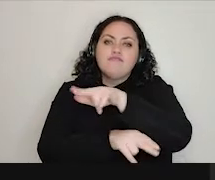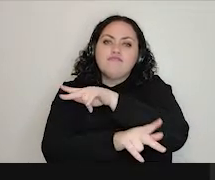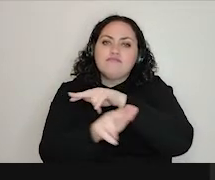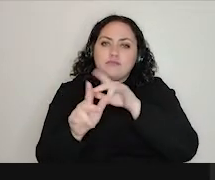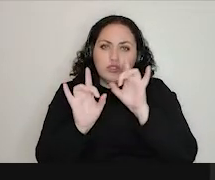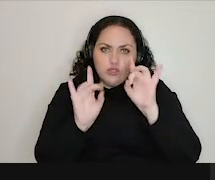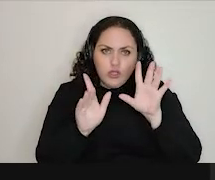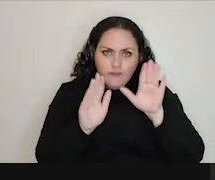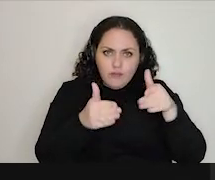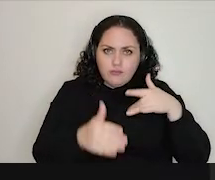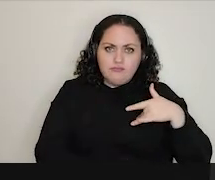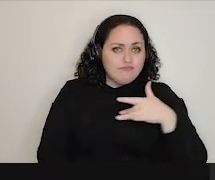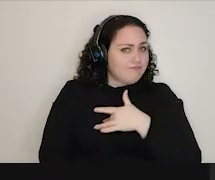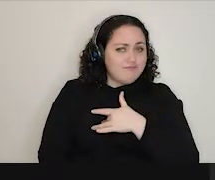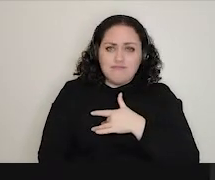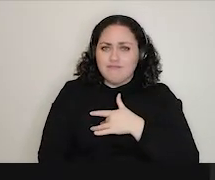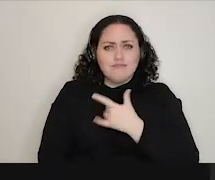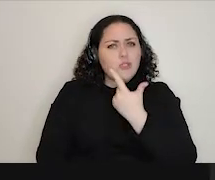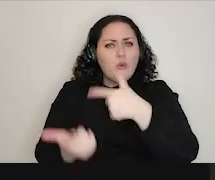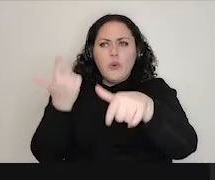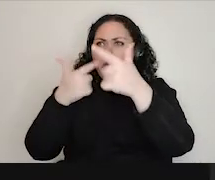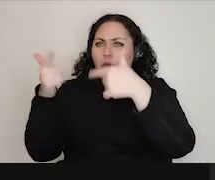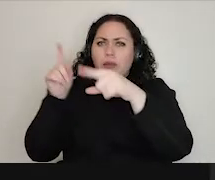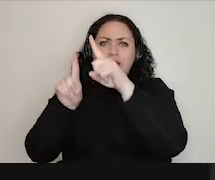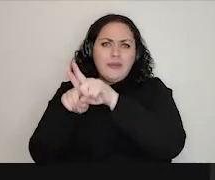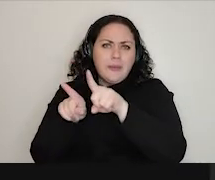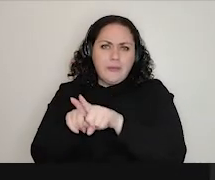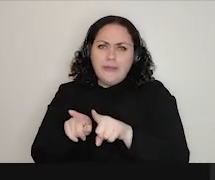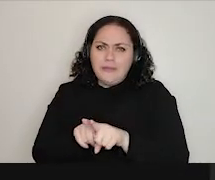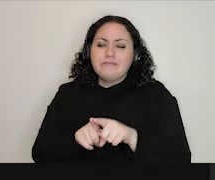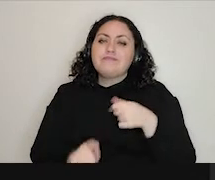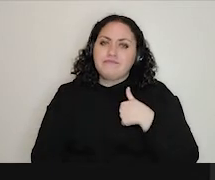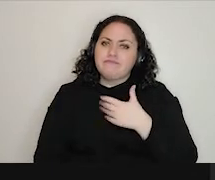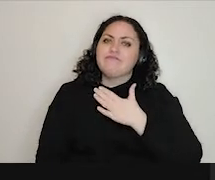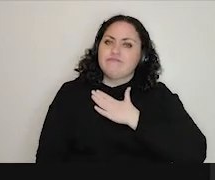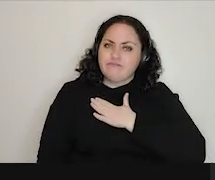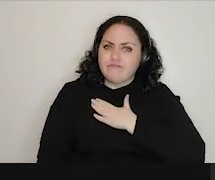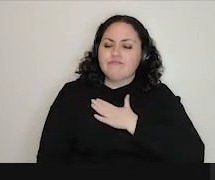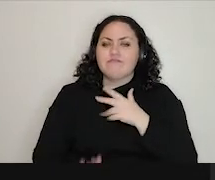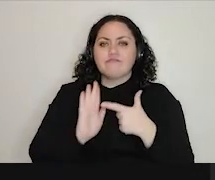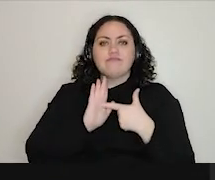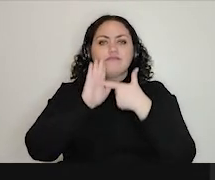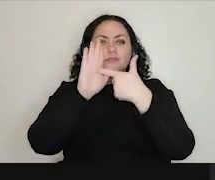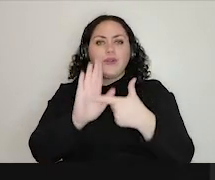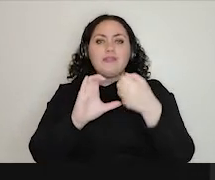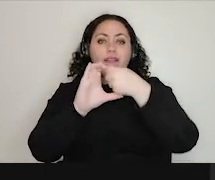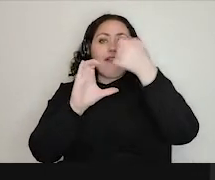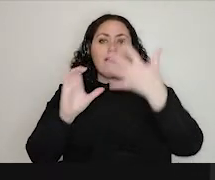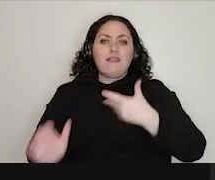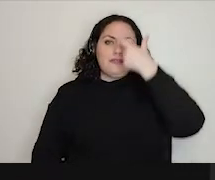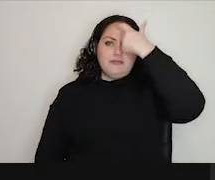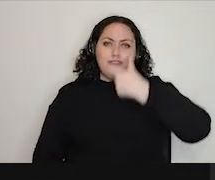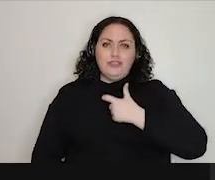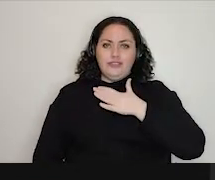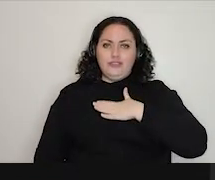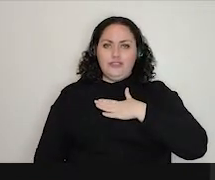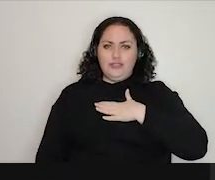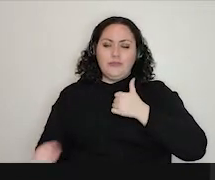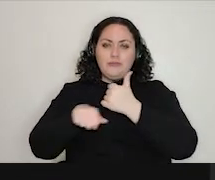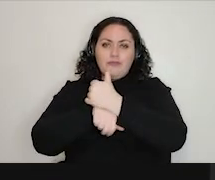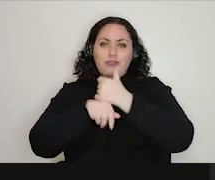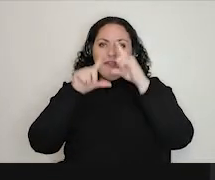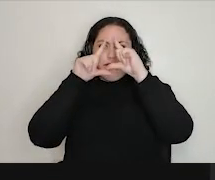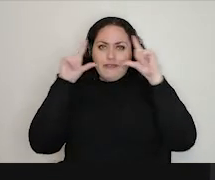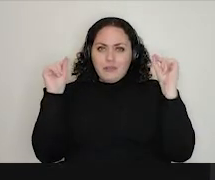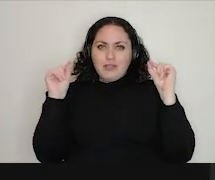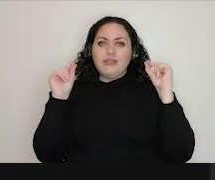também com outras áreas, inclusive para além do campo da saúde. Então, eu gosto muito de trazer